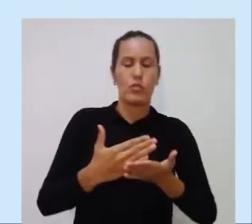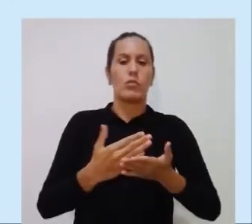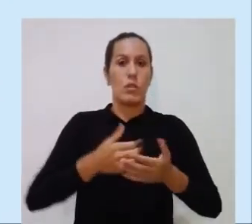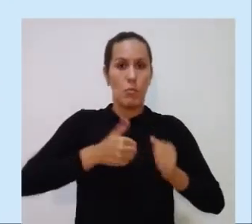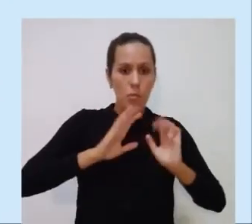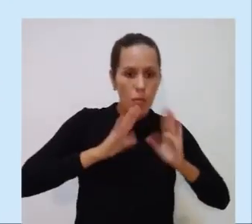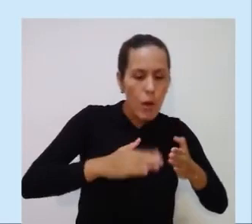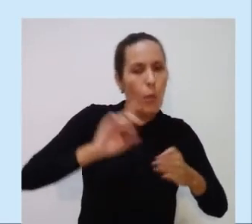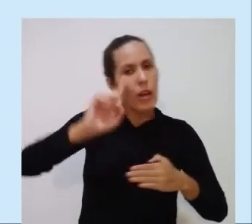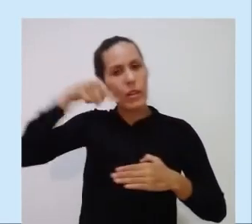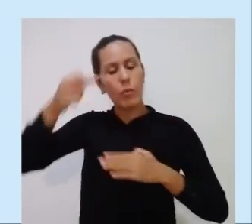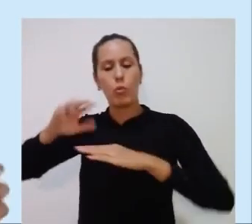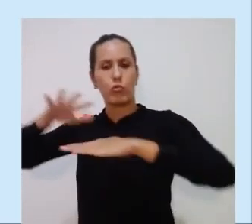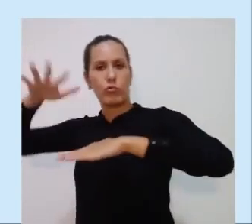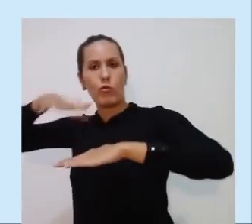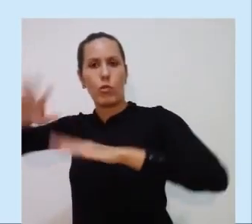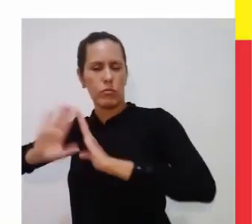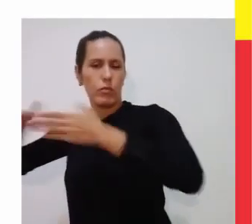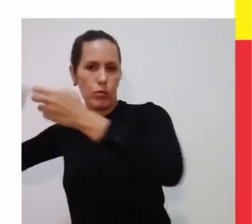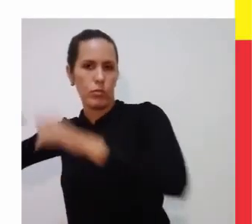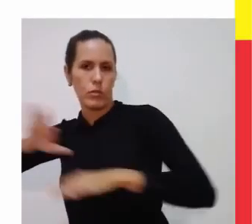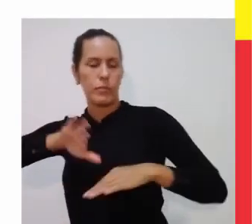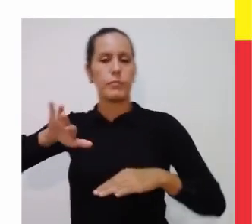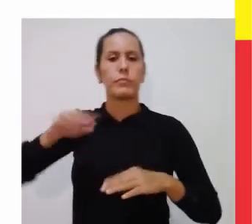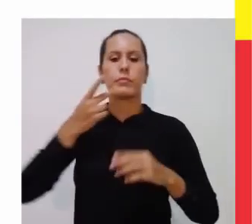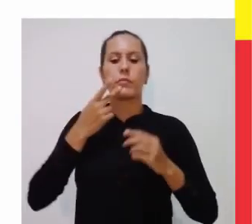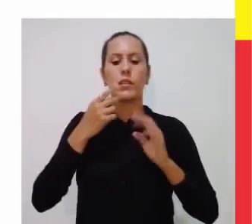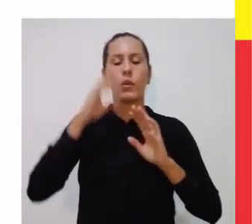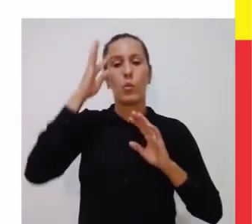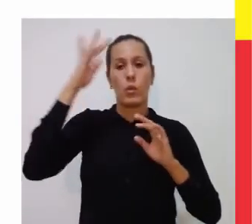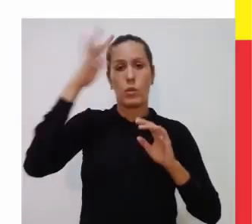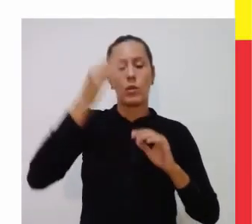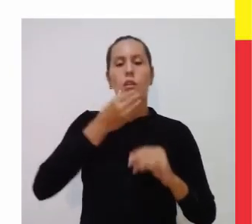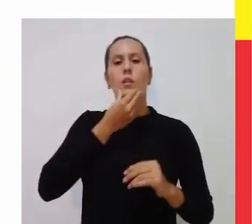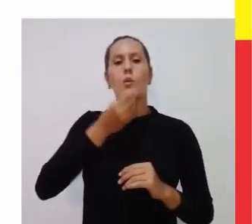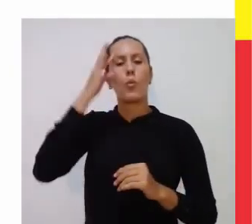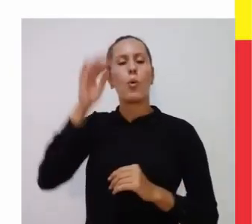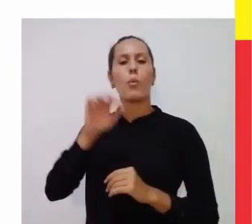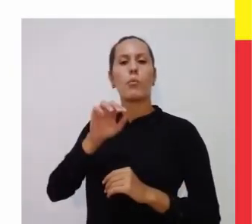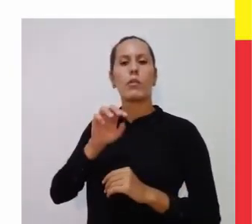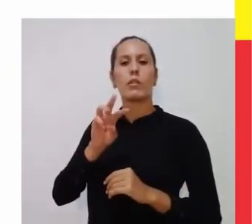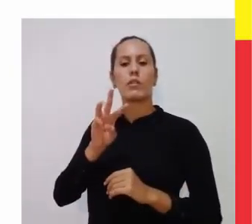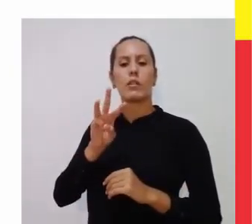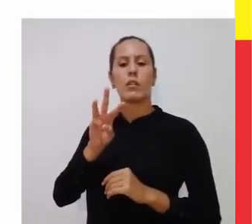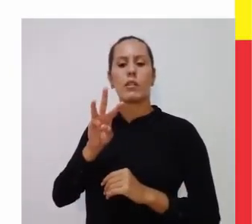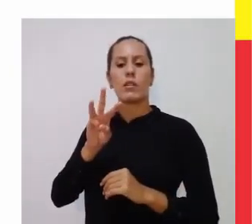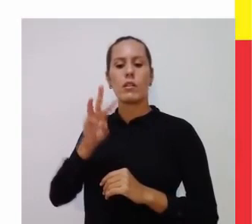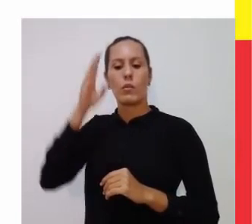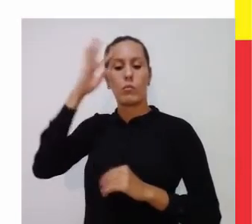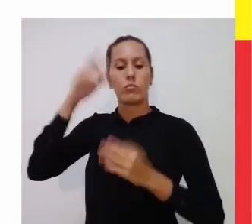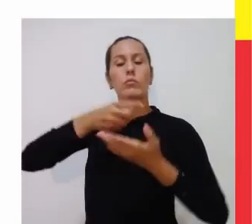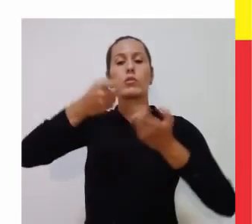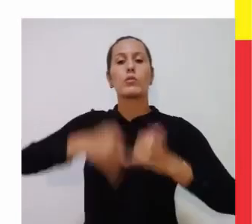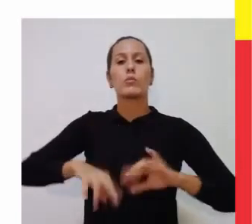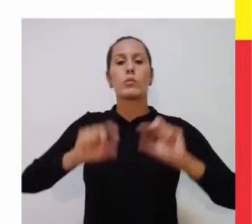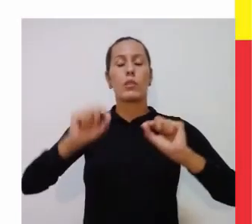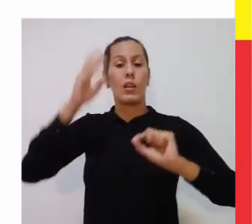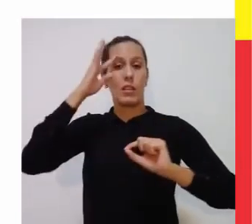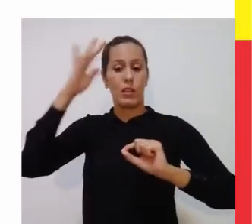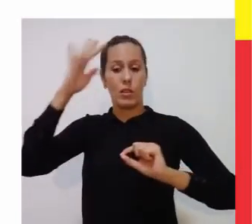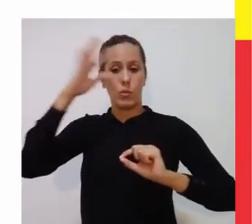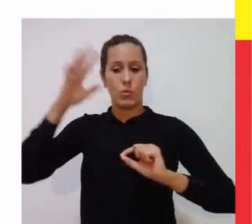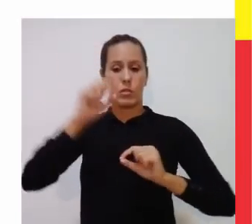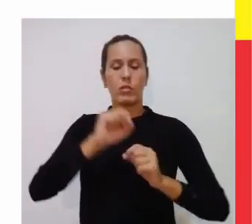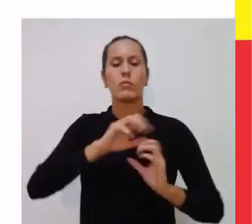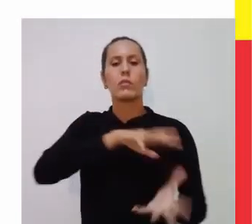também, vamos observar uma teoria de um cara chamado Wegener. Nesse slide que vocês veem aí, Teoria da Deriva Continental,